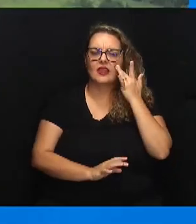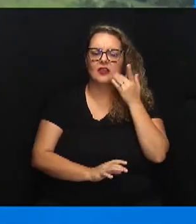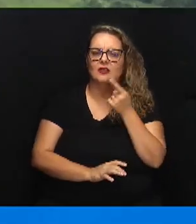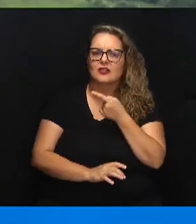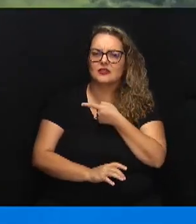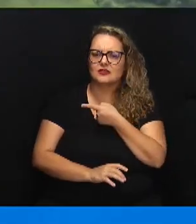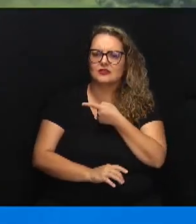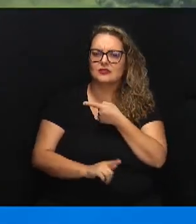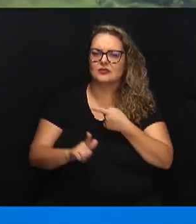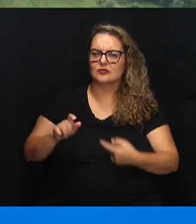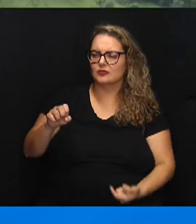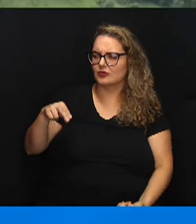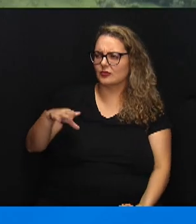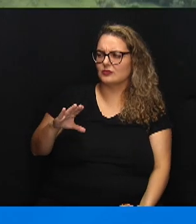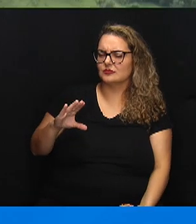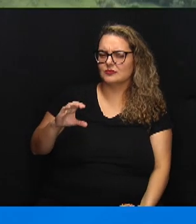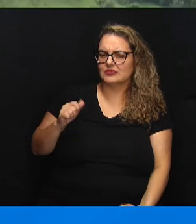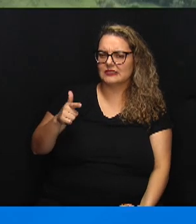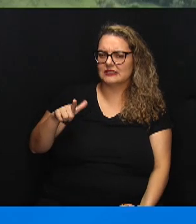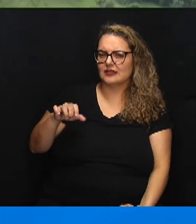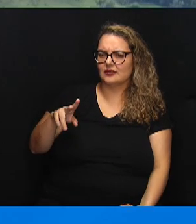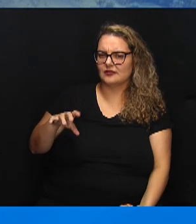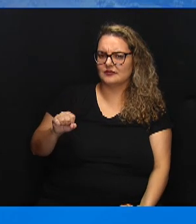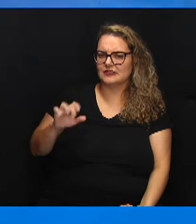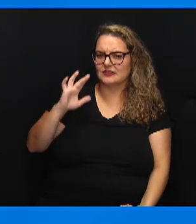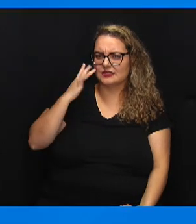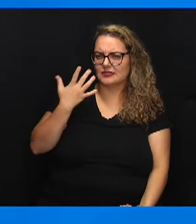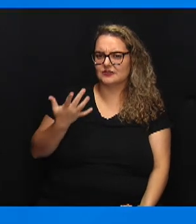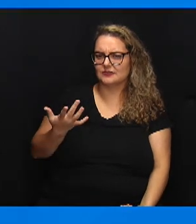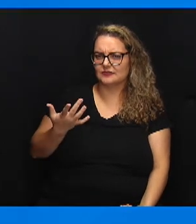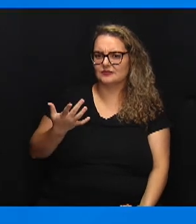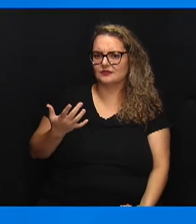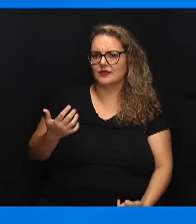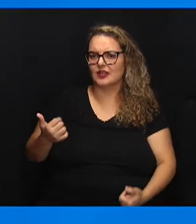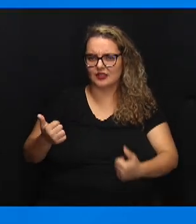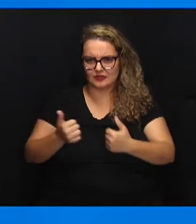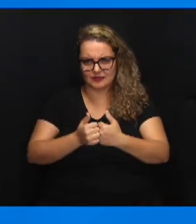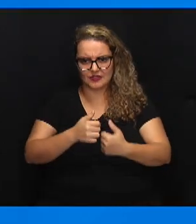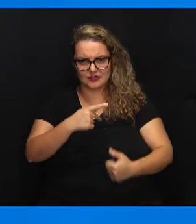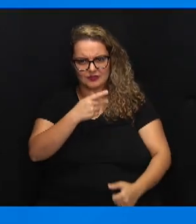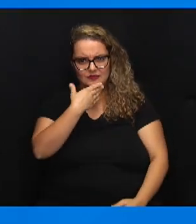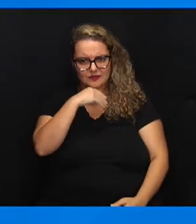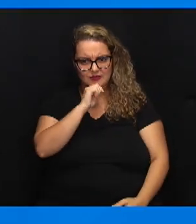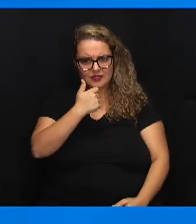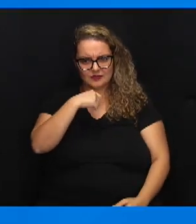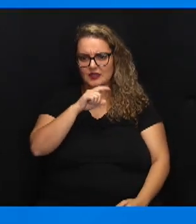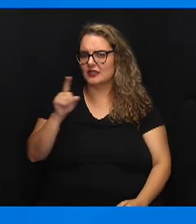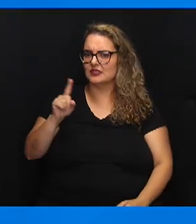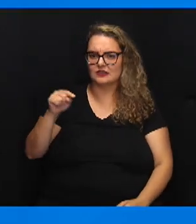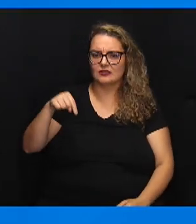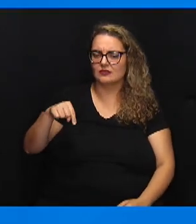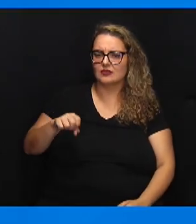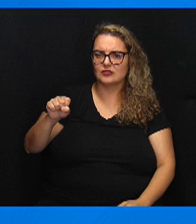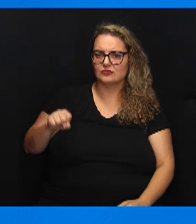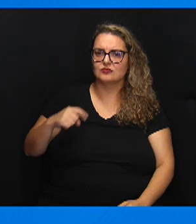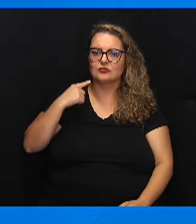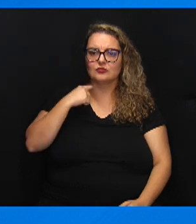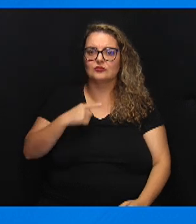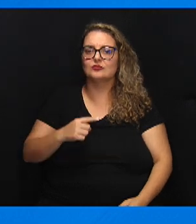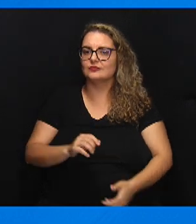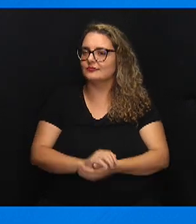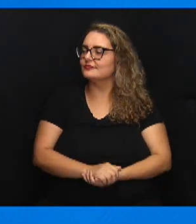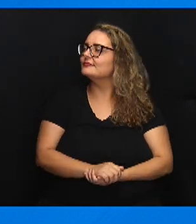é Gonçalves, talvez. Gonçalves? É lá... É pertinho lá dos seus pais ou não? Não, é aqui no sul de Minas.